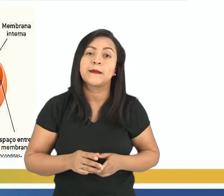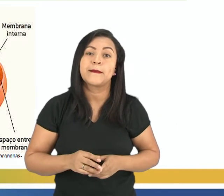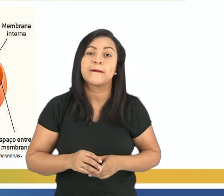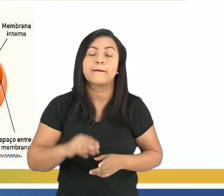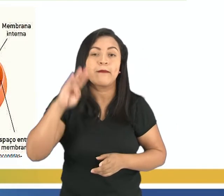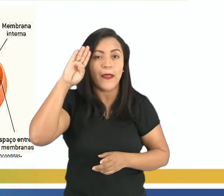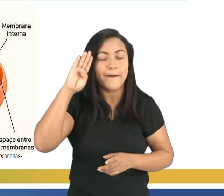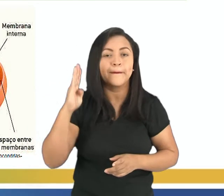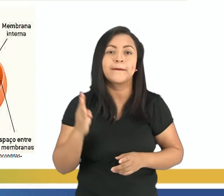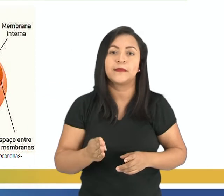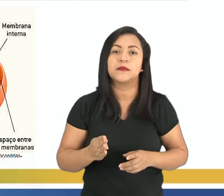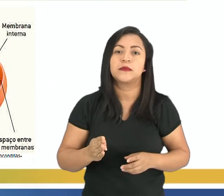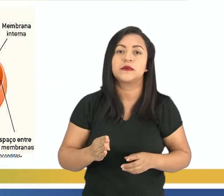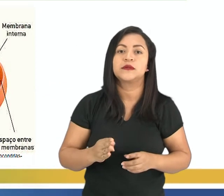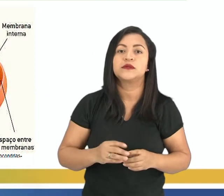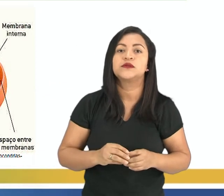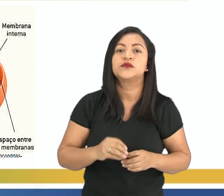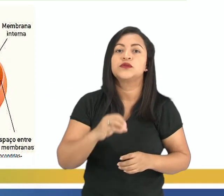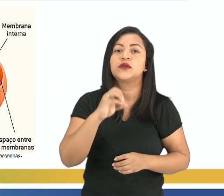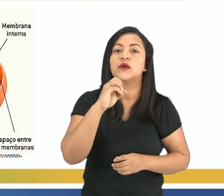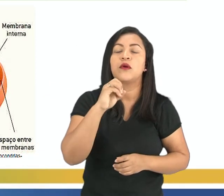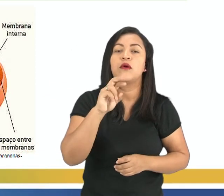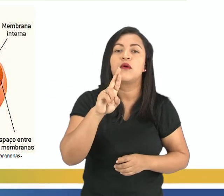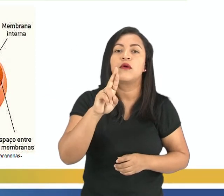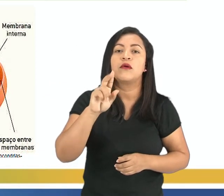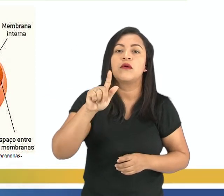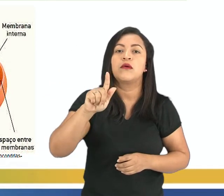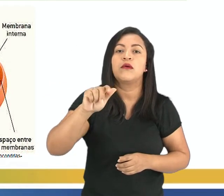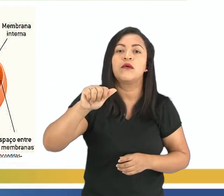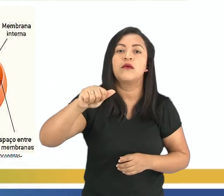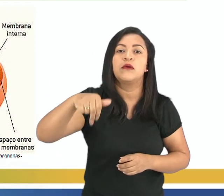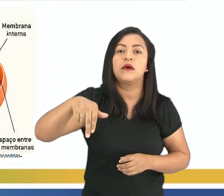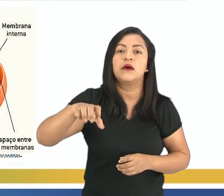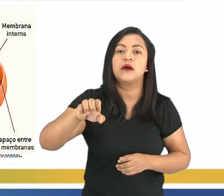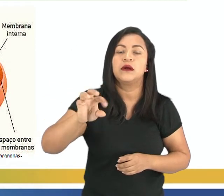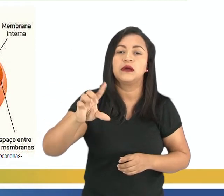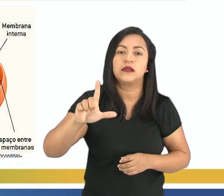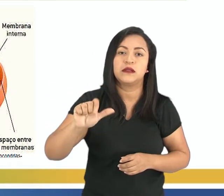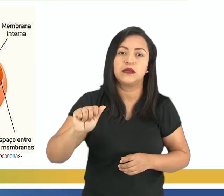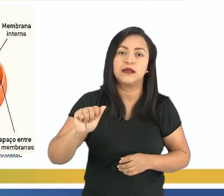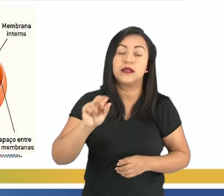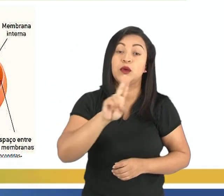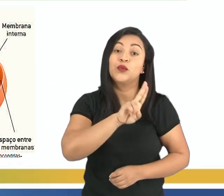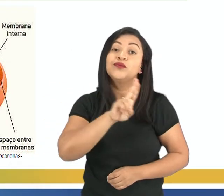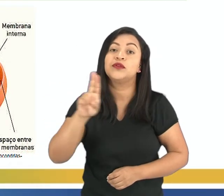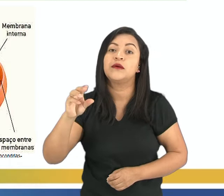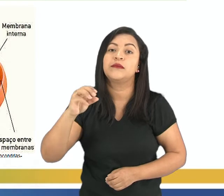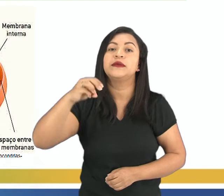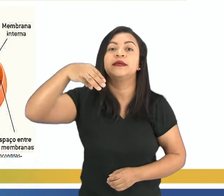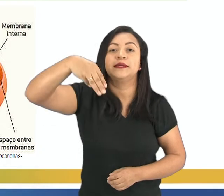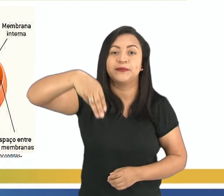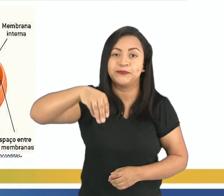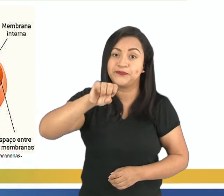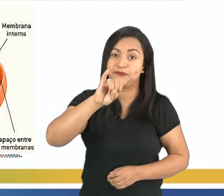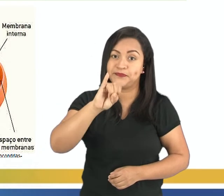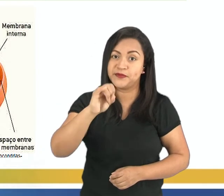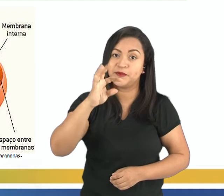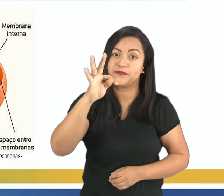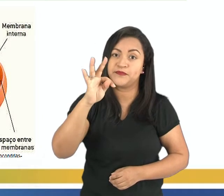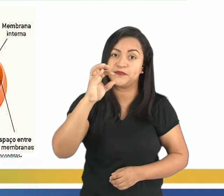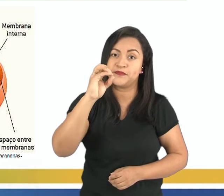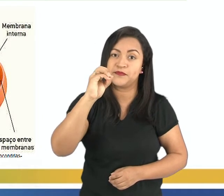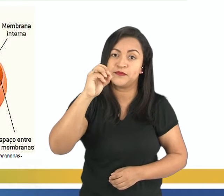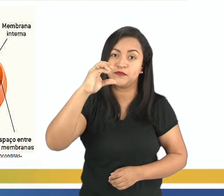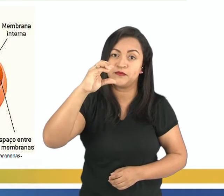especialmente numa organela que nós chamamos de mitocôndria, tá? Mas antes da gente falar da